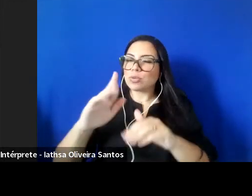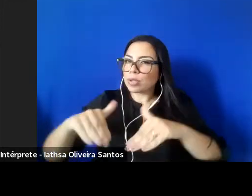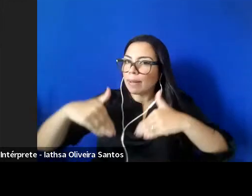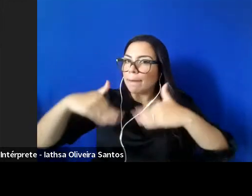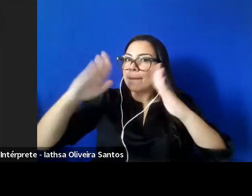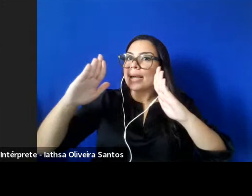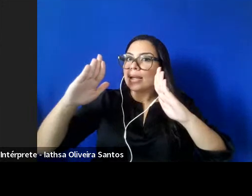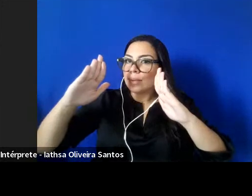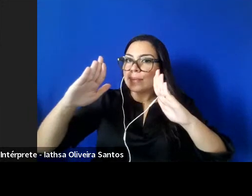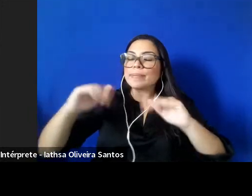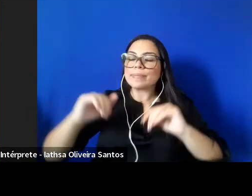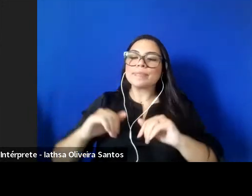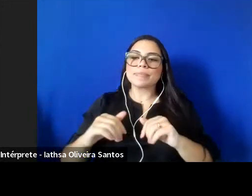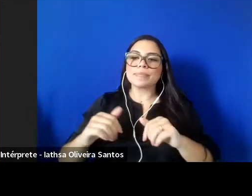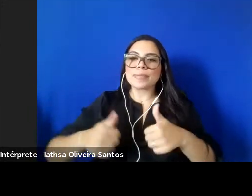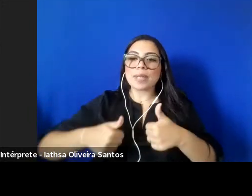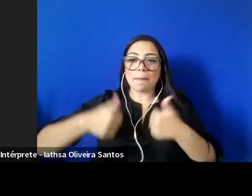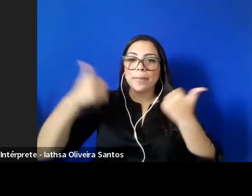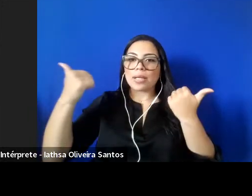família